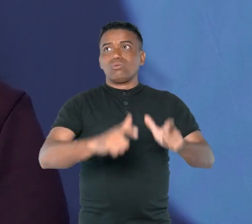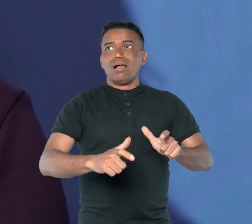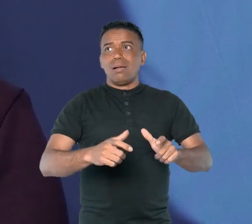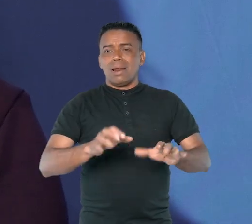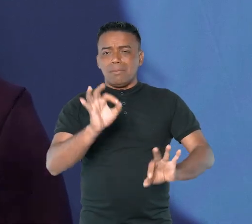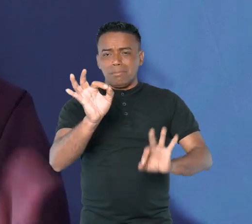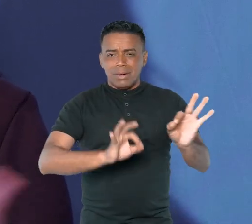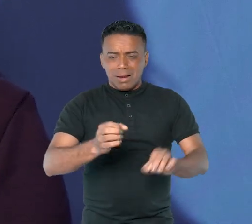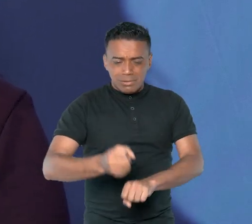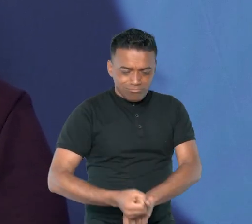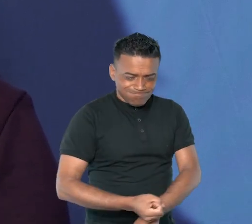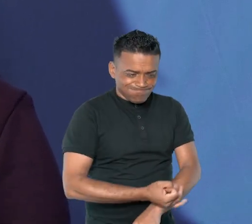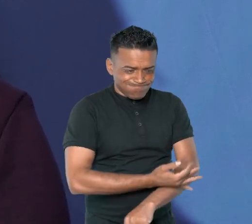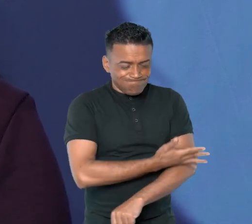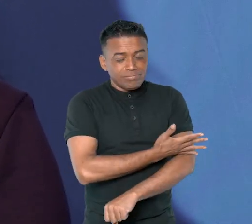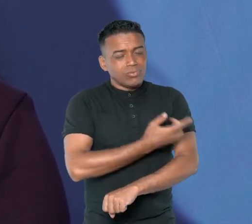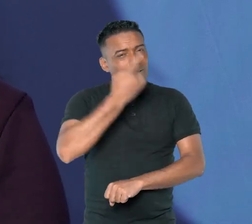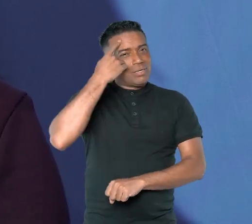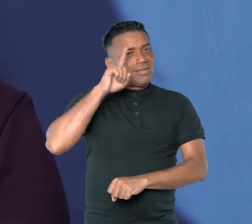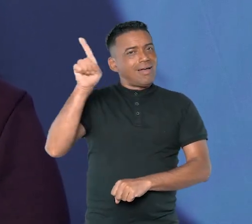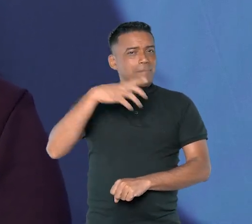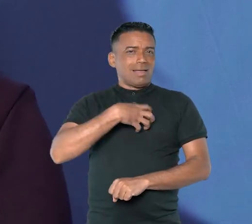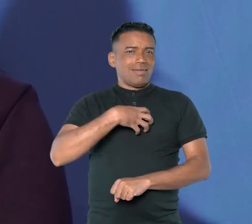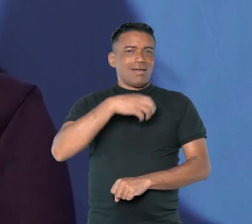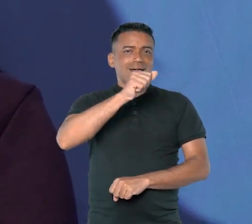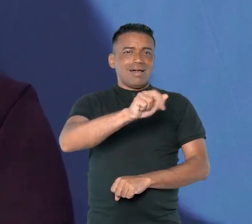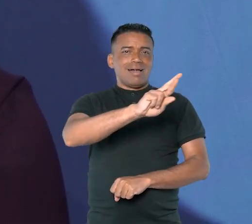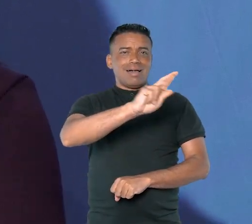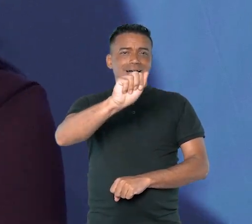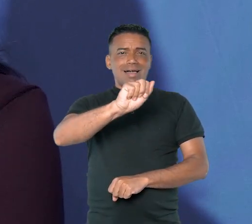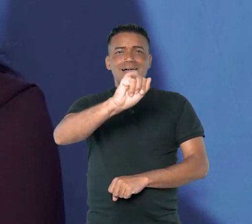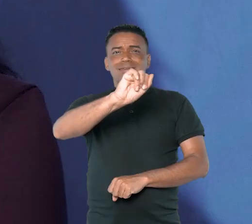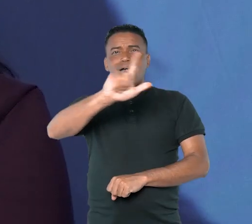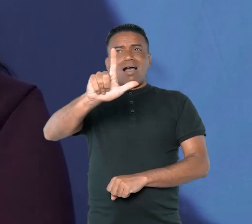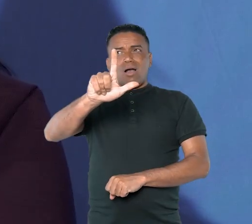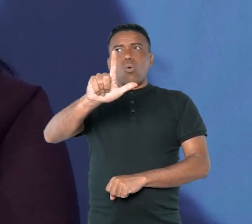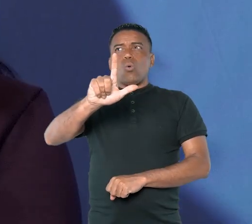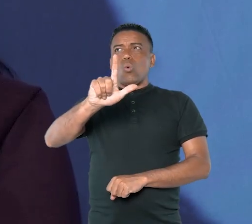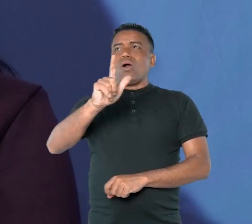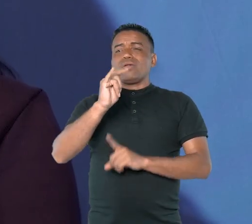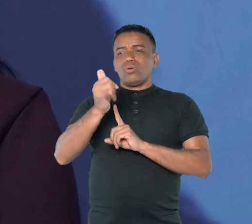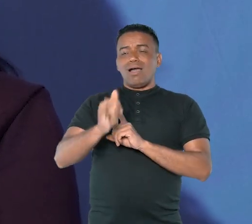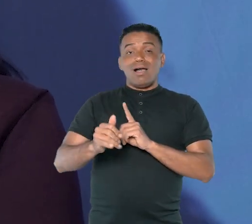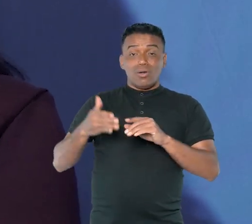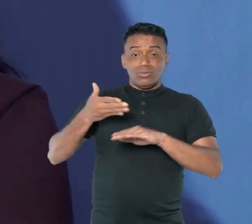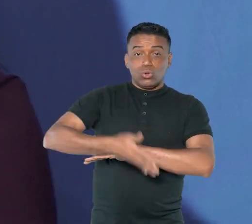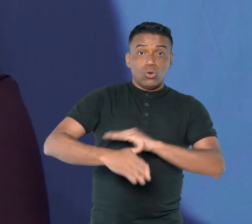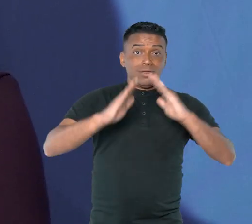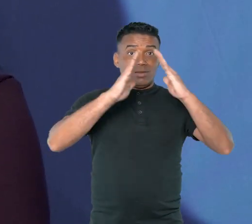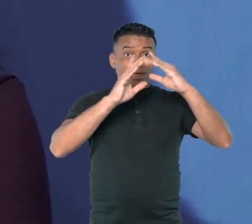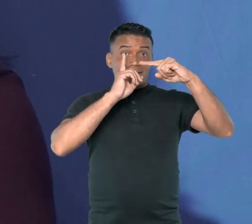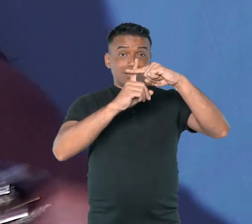emocionalmente. E aí eu pensei em Arraial e fui para lá. E me lembro isso, eu narro no livro, né, de eu ter entrado na igreja de Arraial da